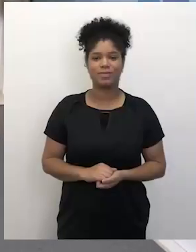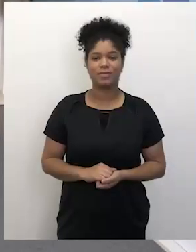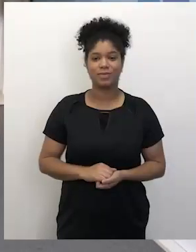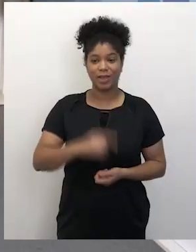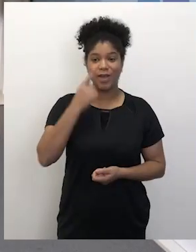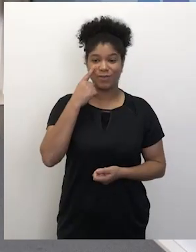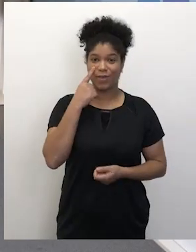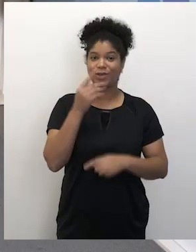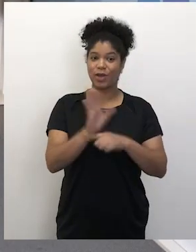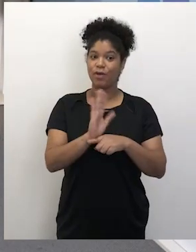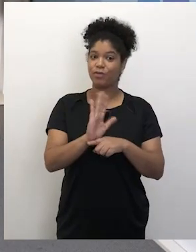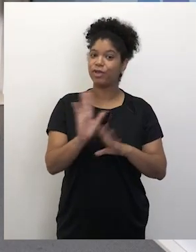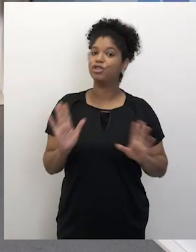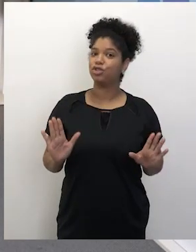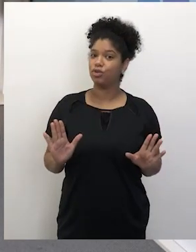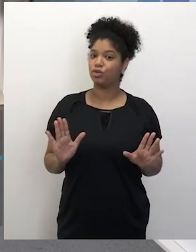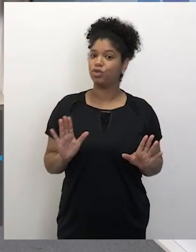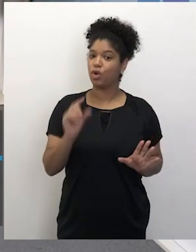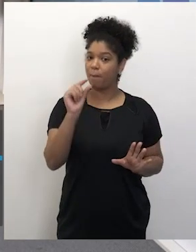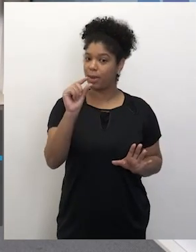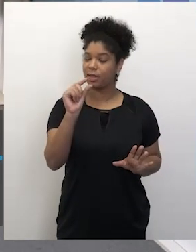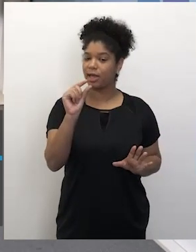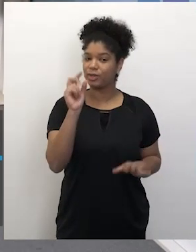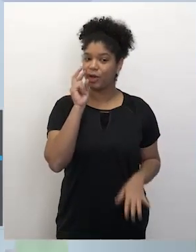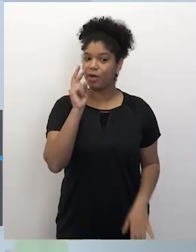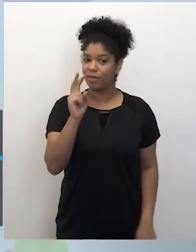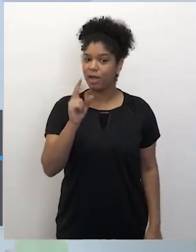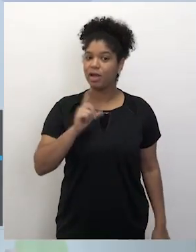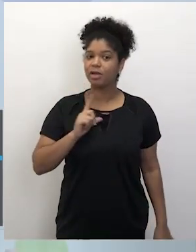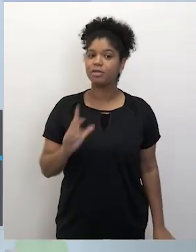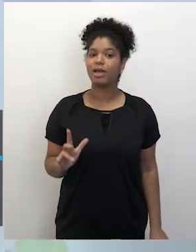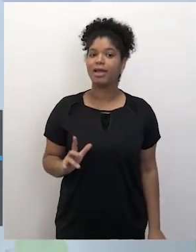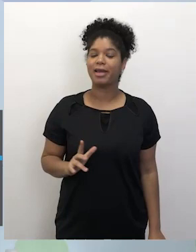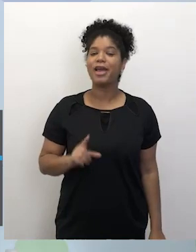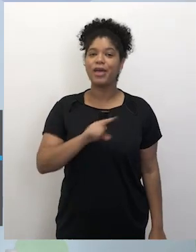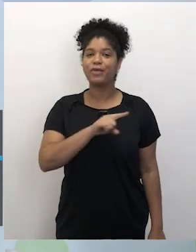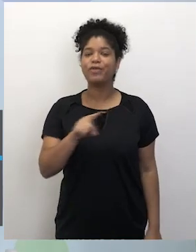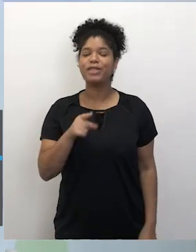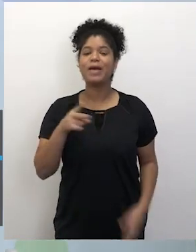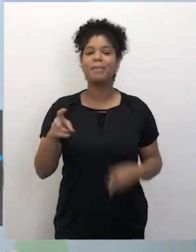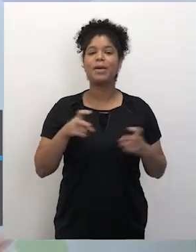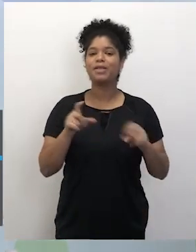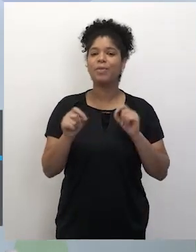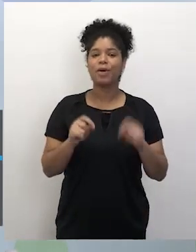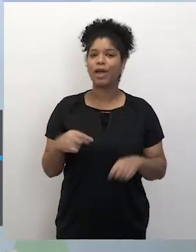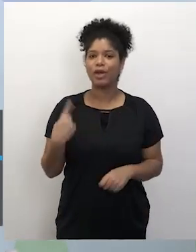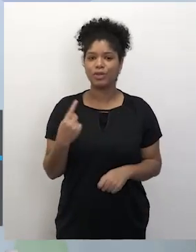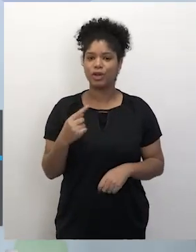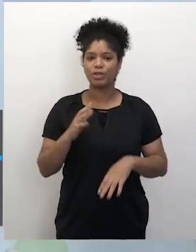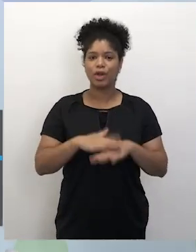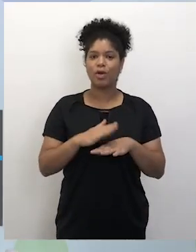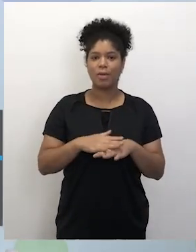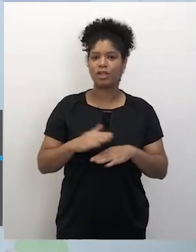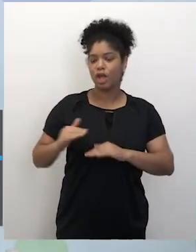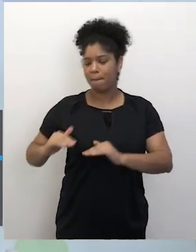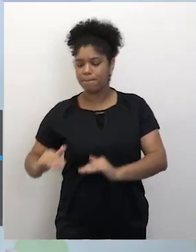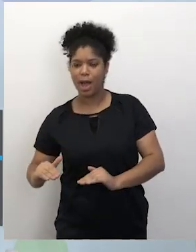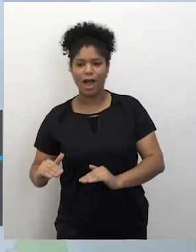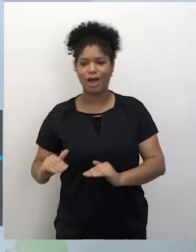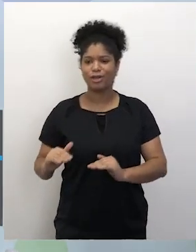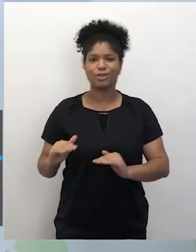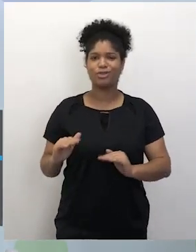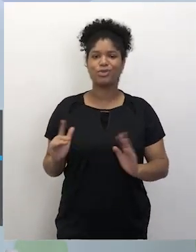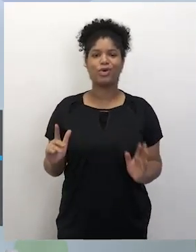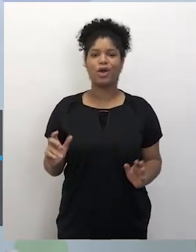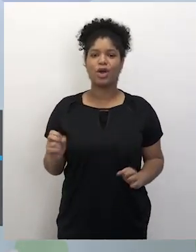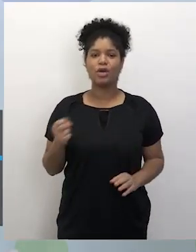Esse era um vídeo. Esse era um pedaço aí, um bloco montado. E aí, se vocês observaram, nós não fomos lá no nível baixo,